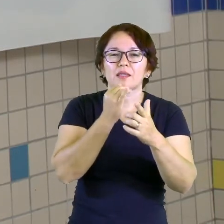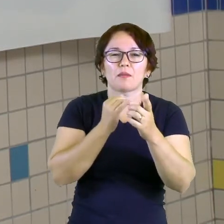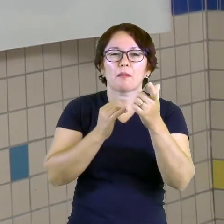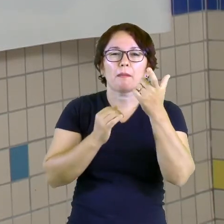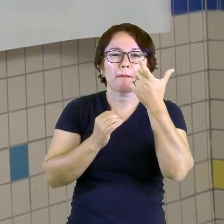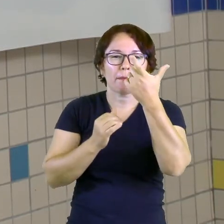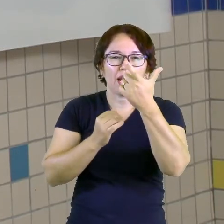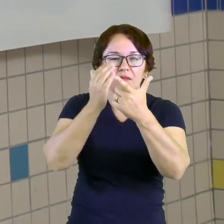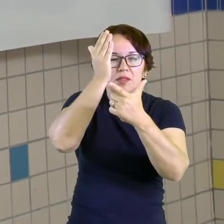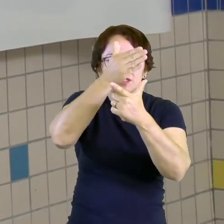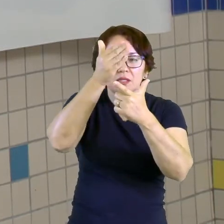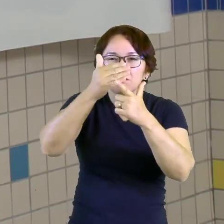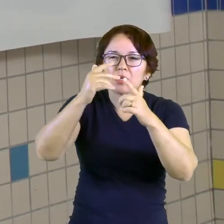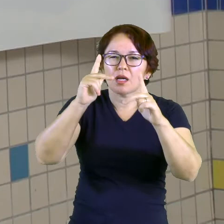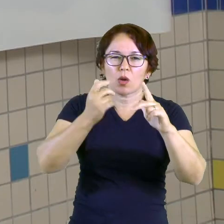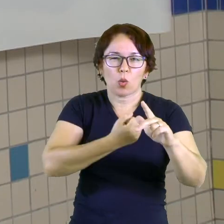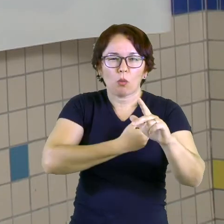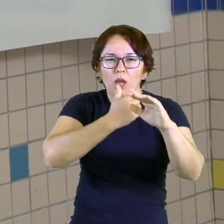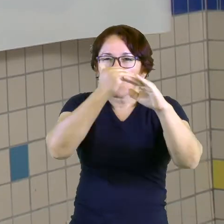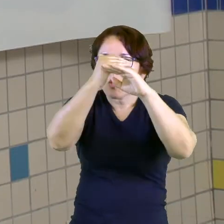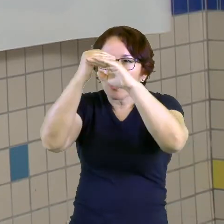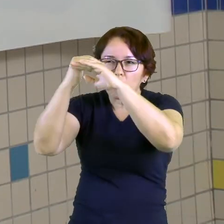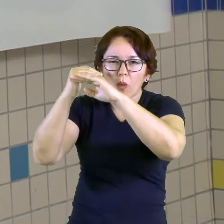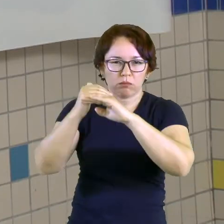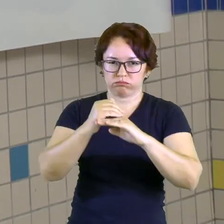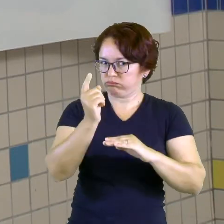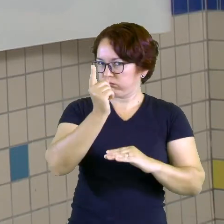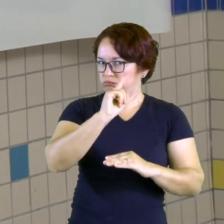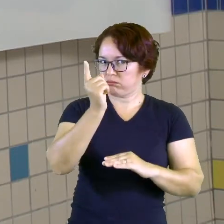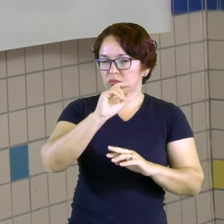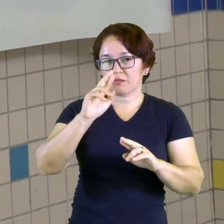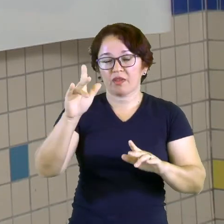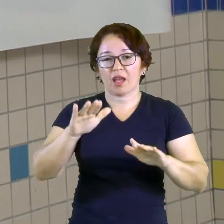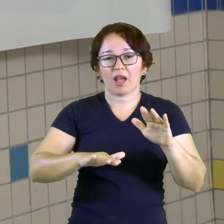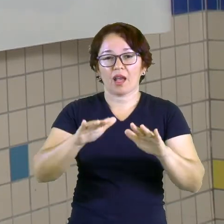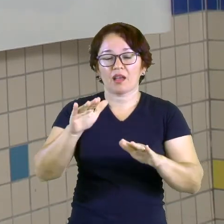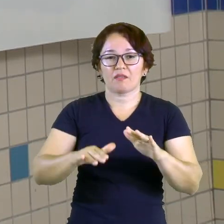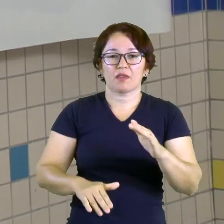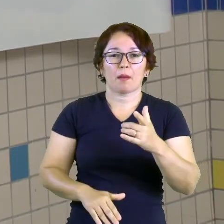sílaba? Não. Existe palavra com uma sílaba,